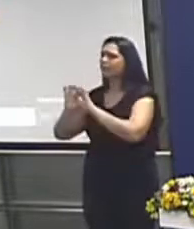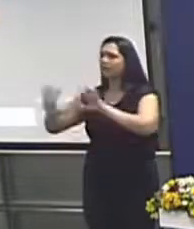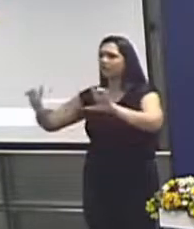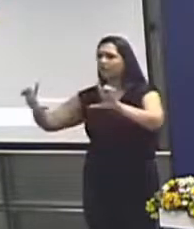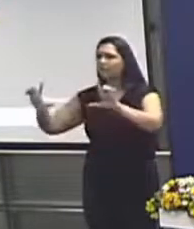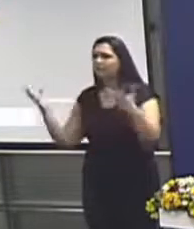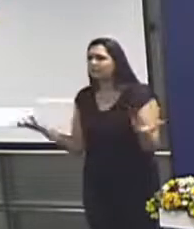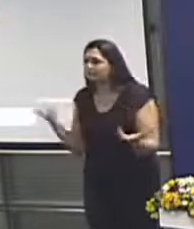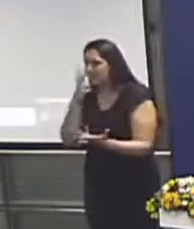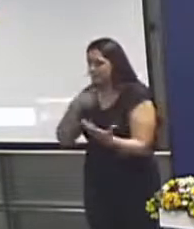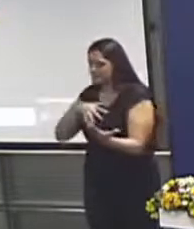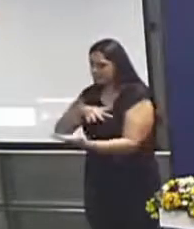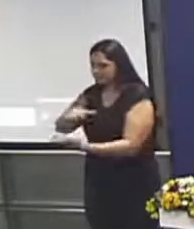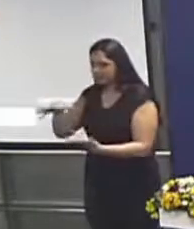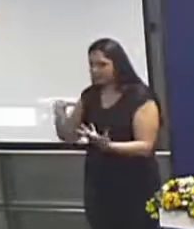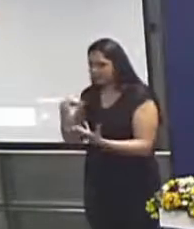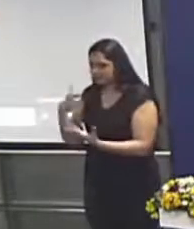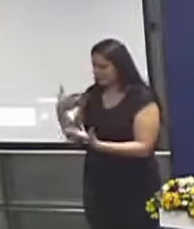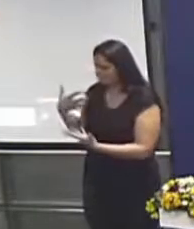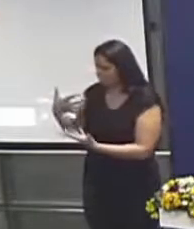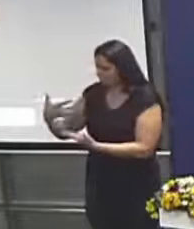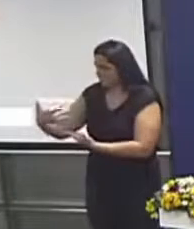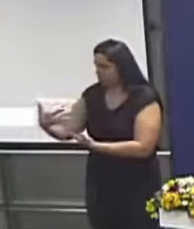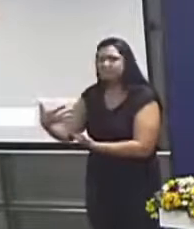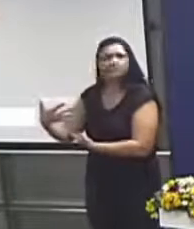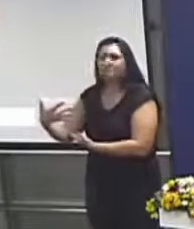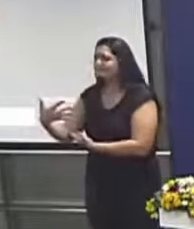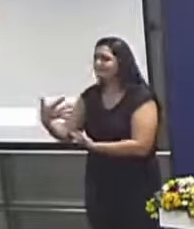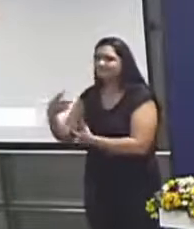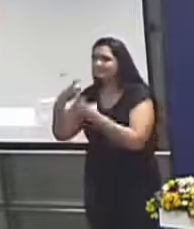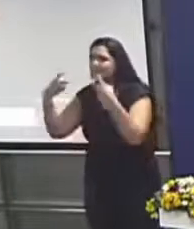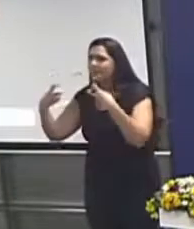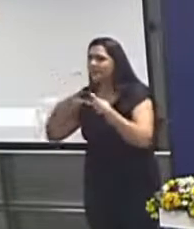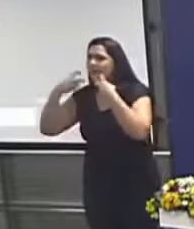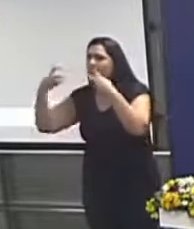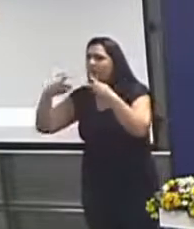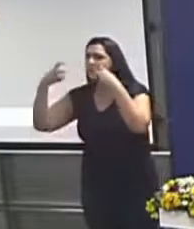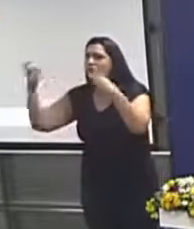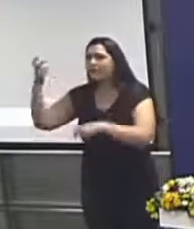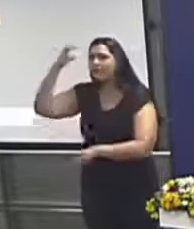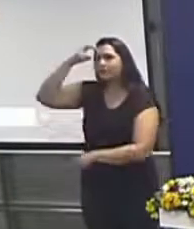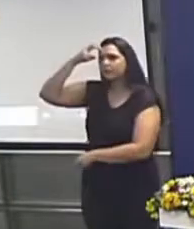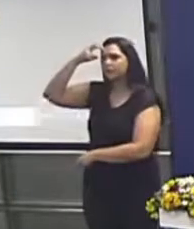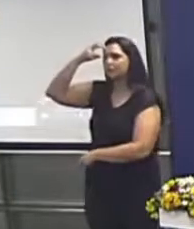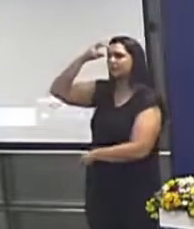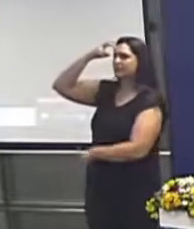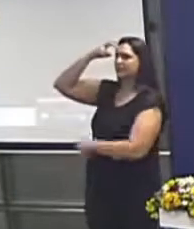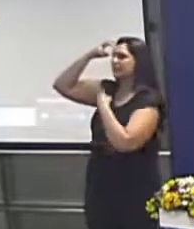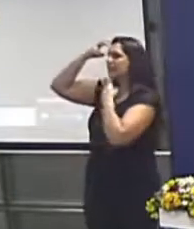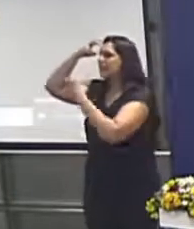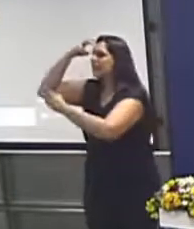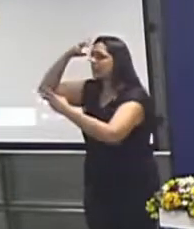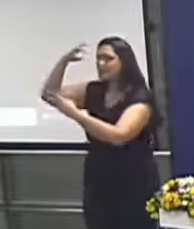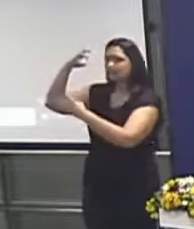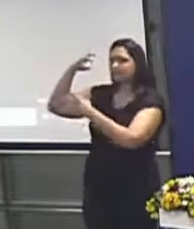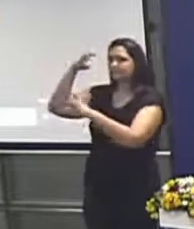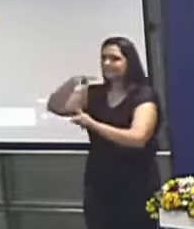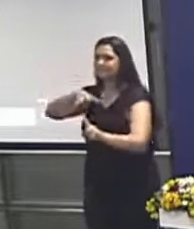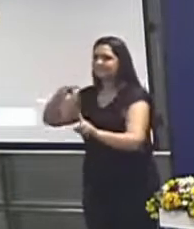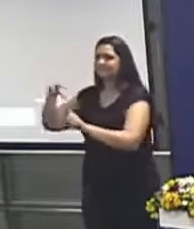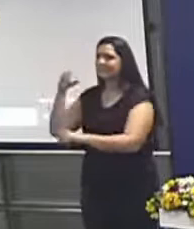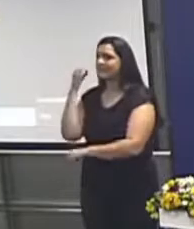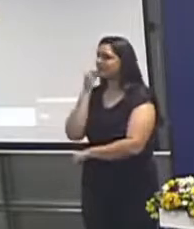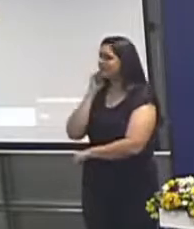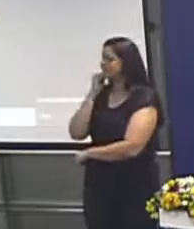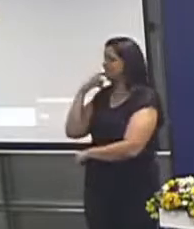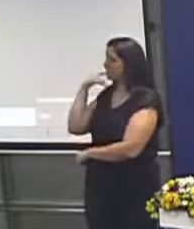se envolveu. Desde o início não ouviu seu próprio grito e construiu sua cultura a partir de mitos. Mitos da ciência que